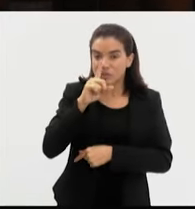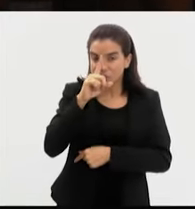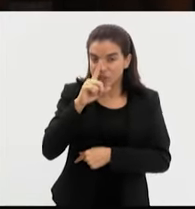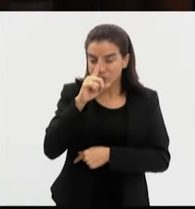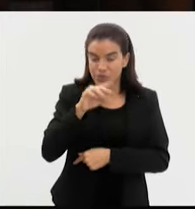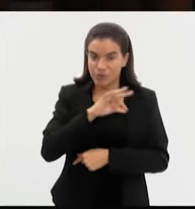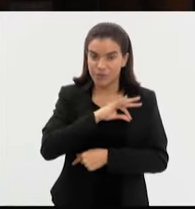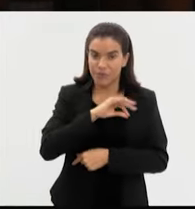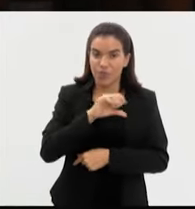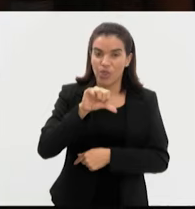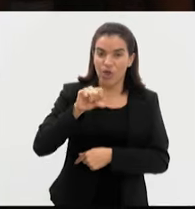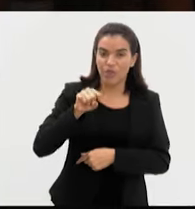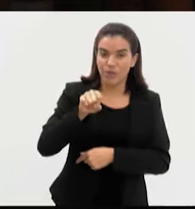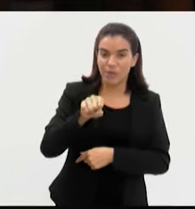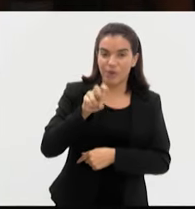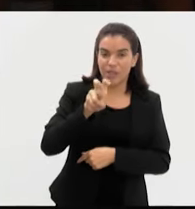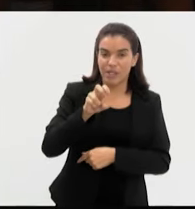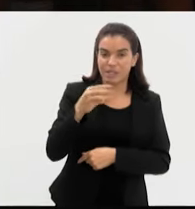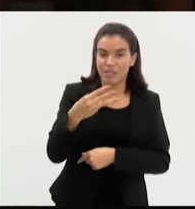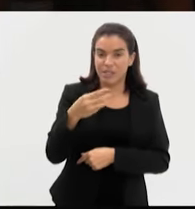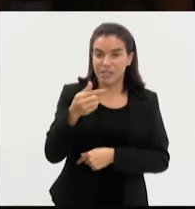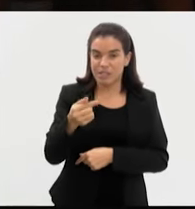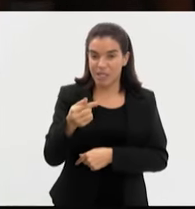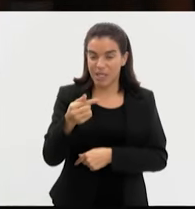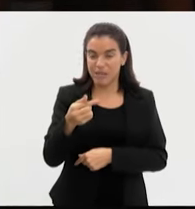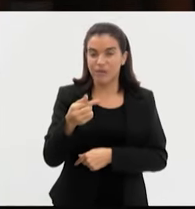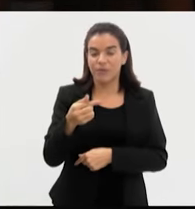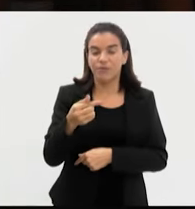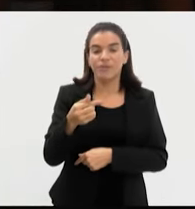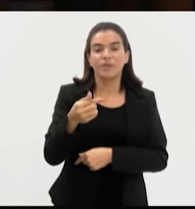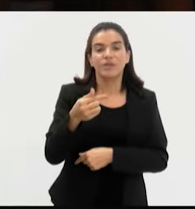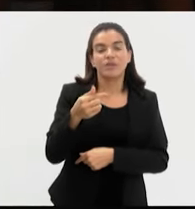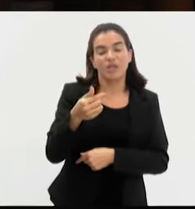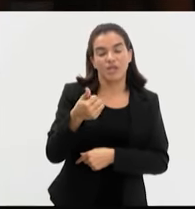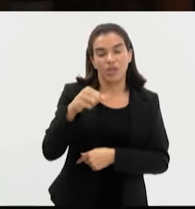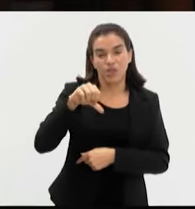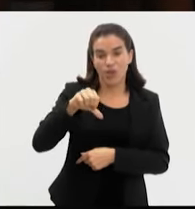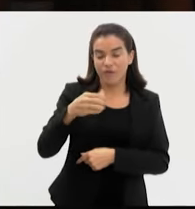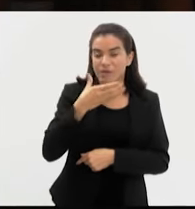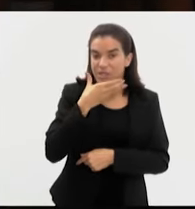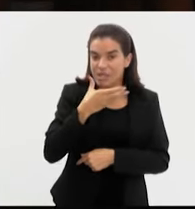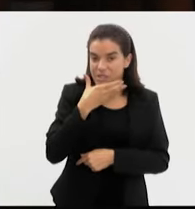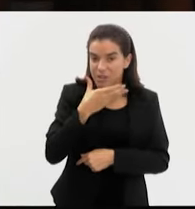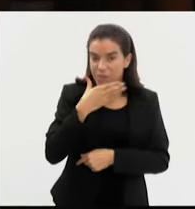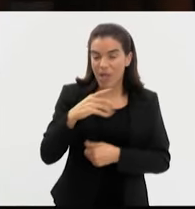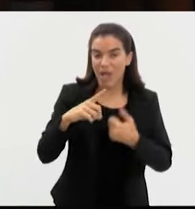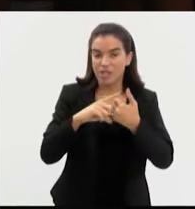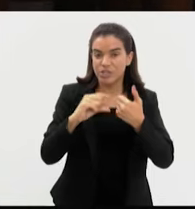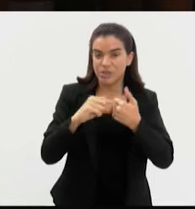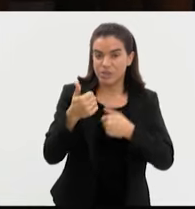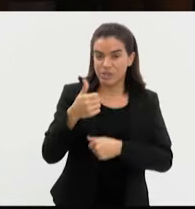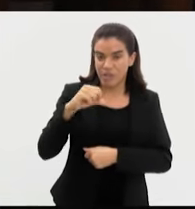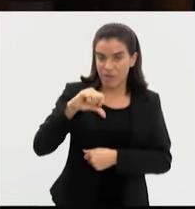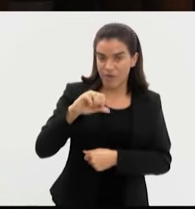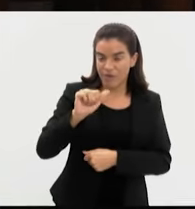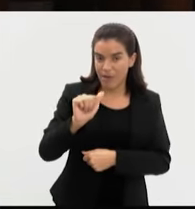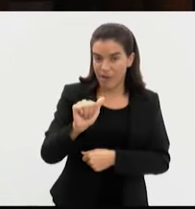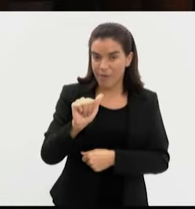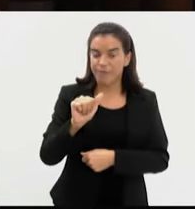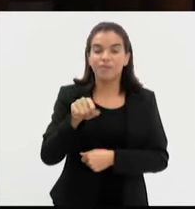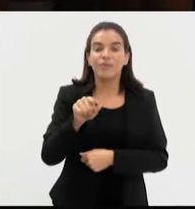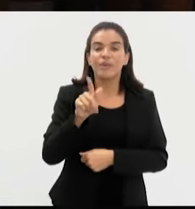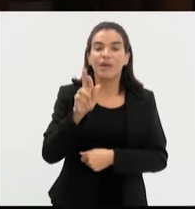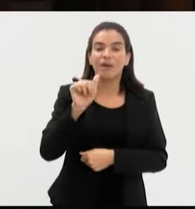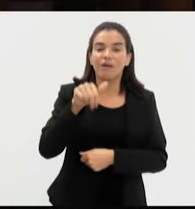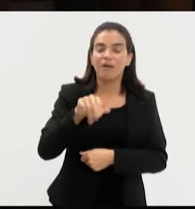número 9537 de 29 de Dezembro de 2021 estabeleceu no artigo 19 a a Gran especificando